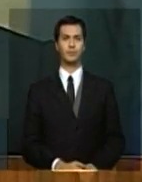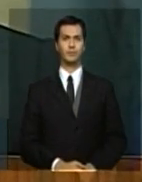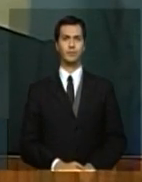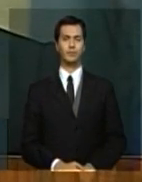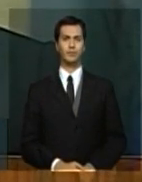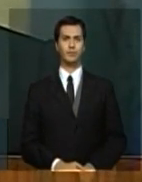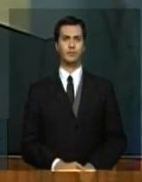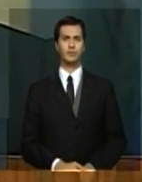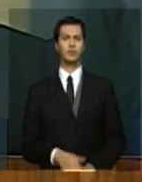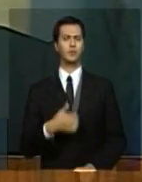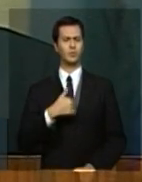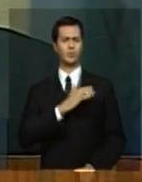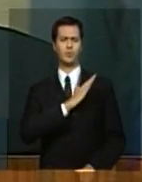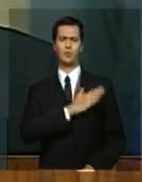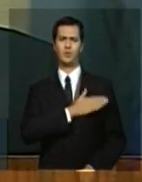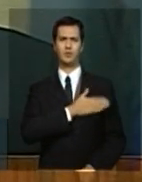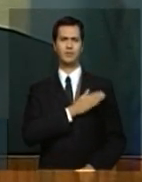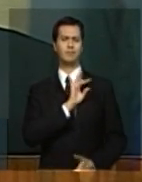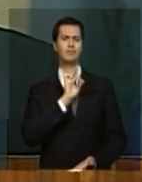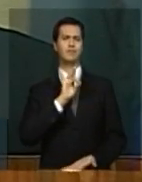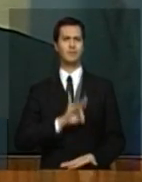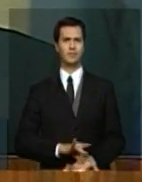do fundo do meu